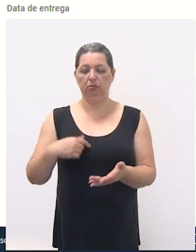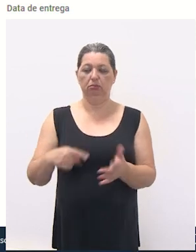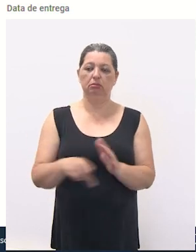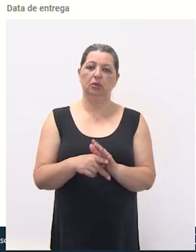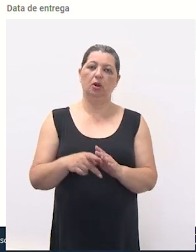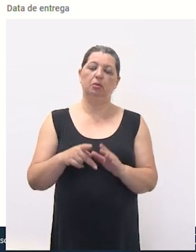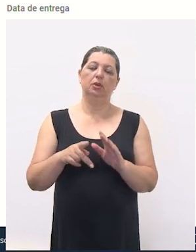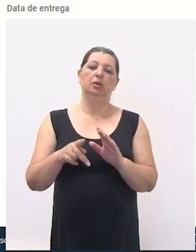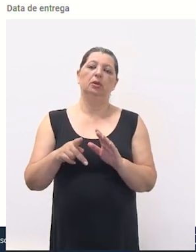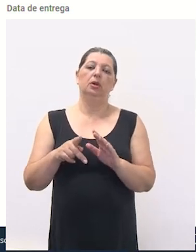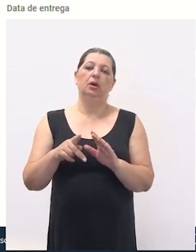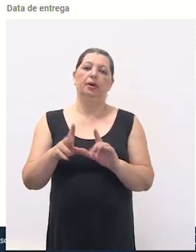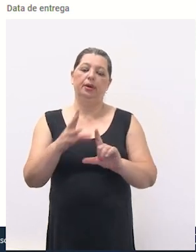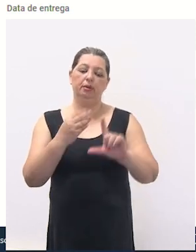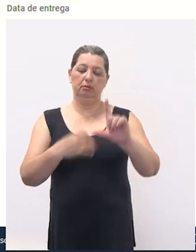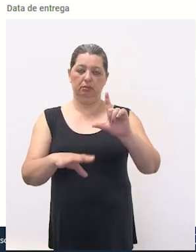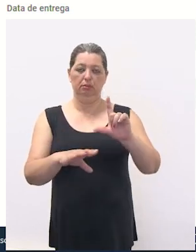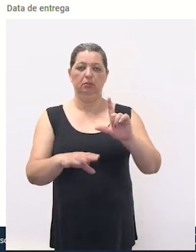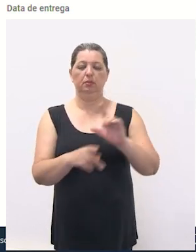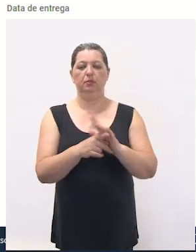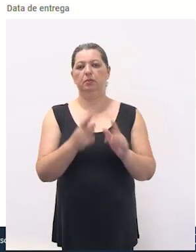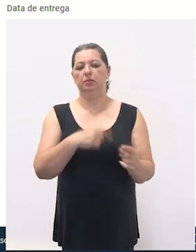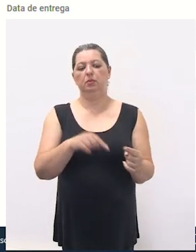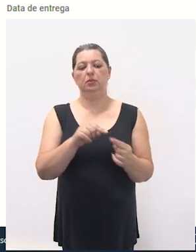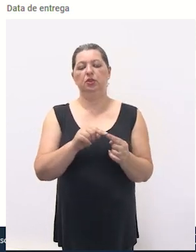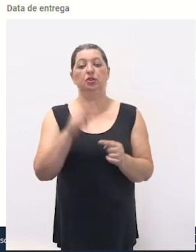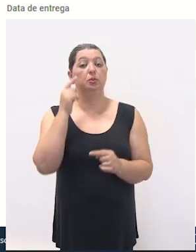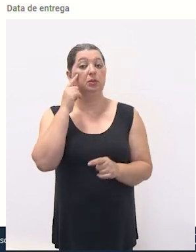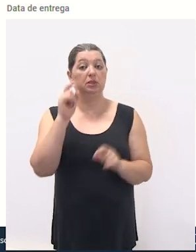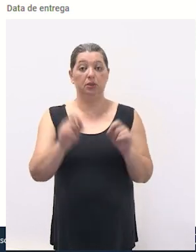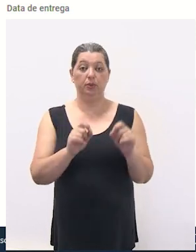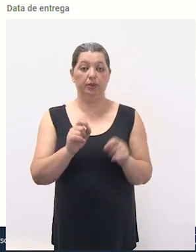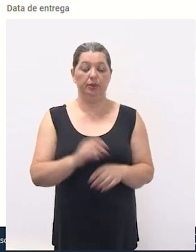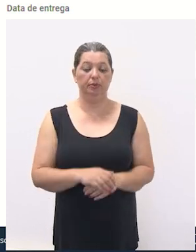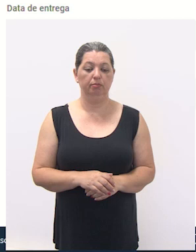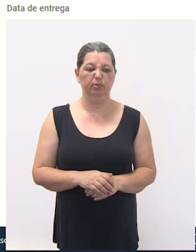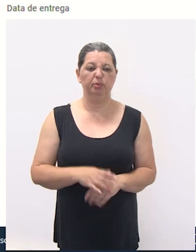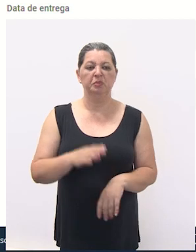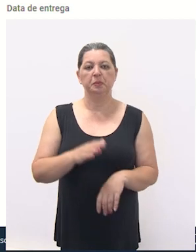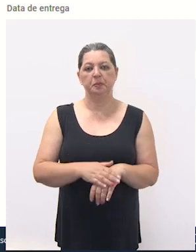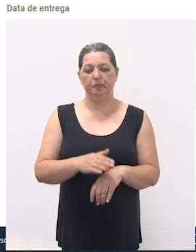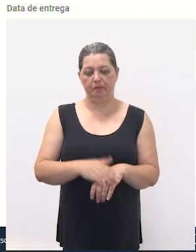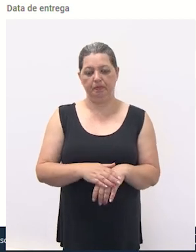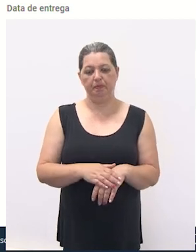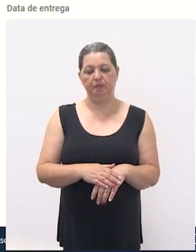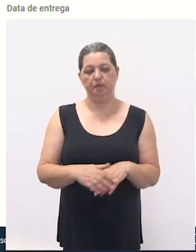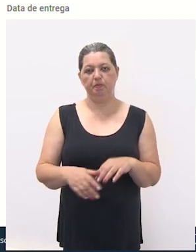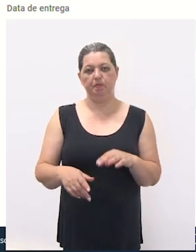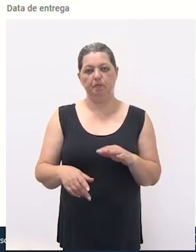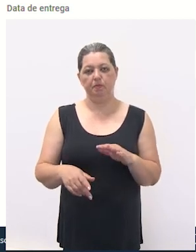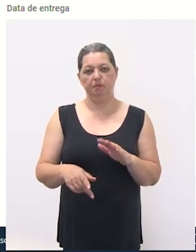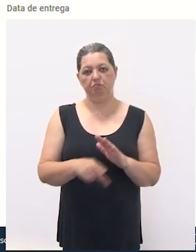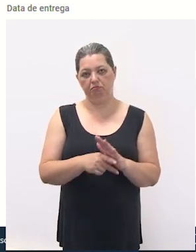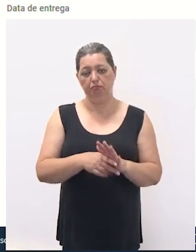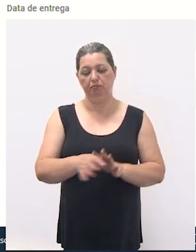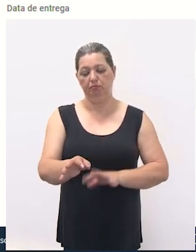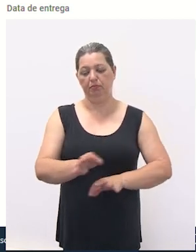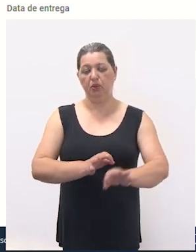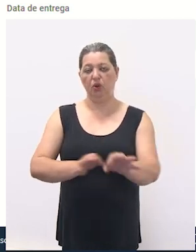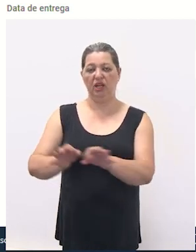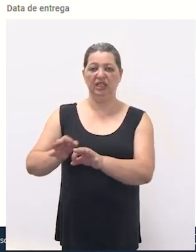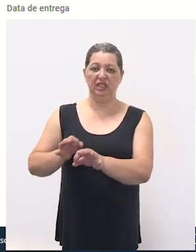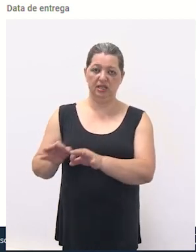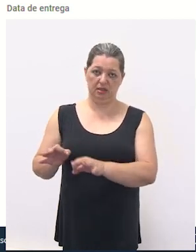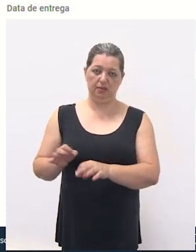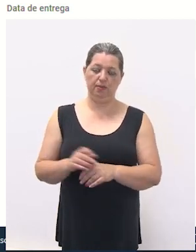é interessante você sempre pensar no seu objetivo para você fazer aí essa parte de configuração, né? Isso,